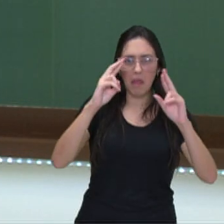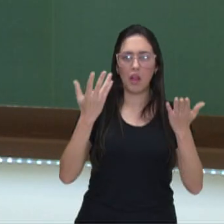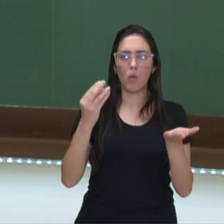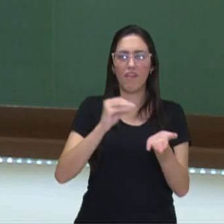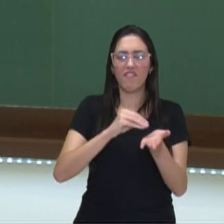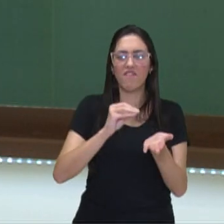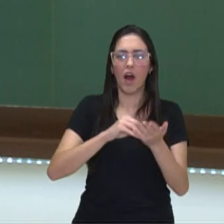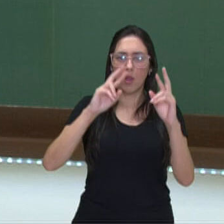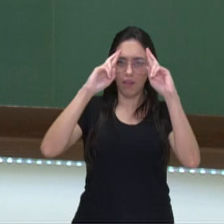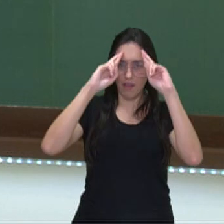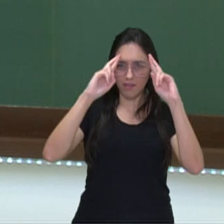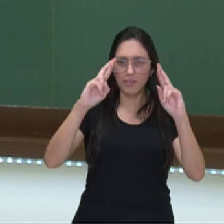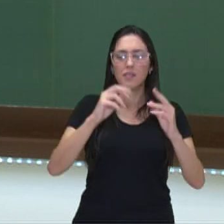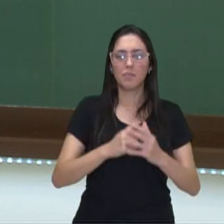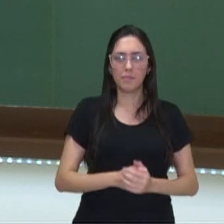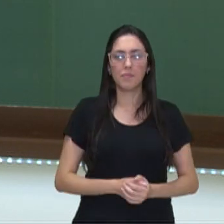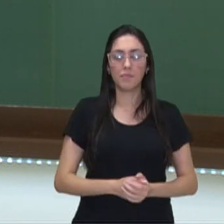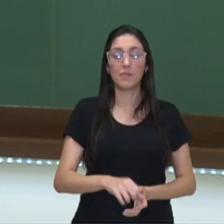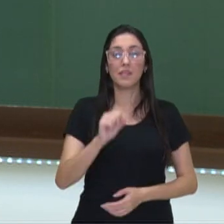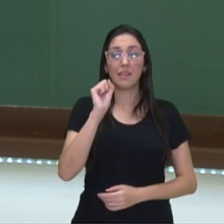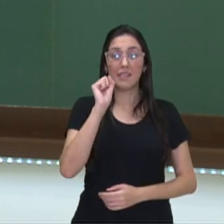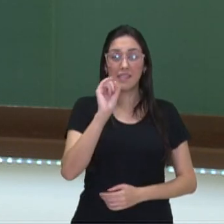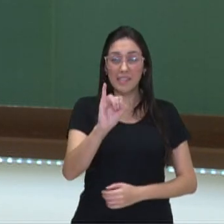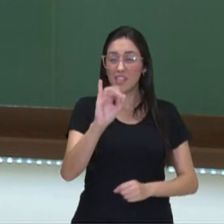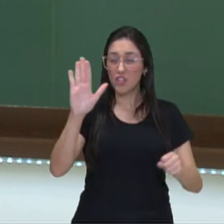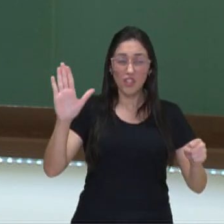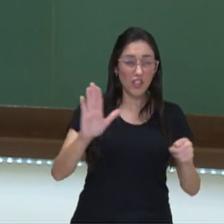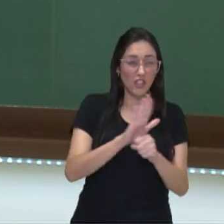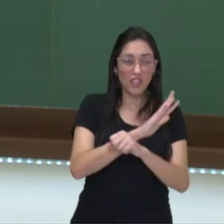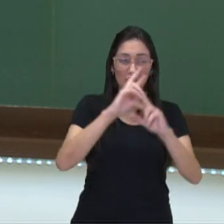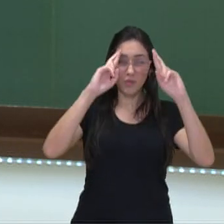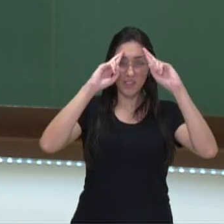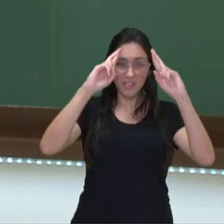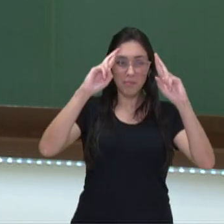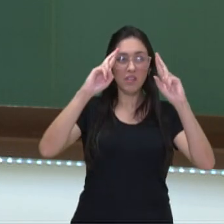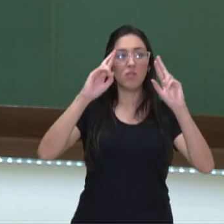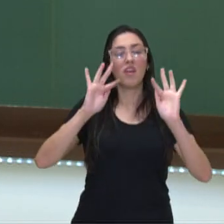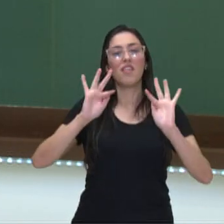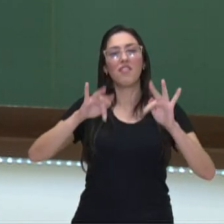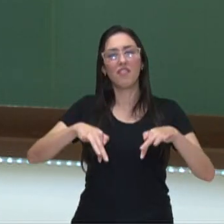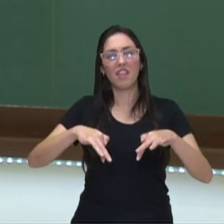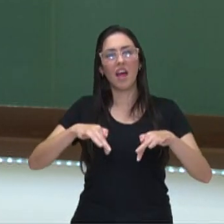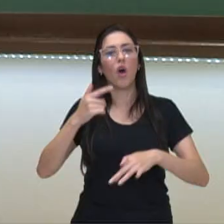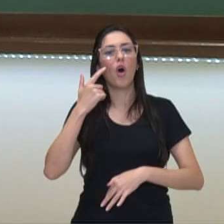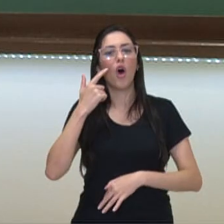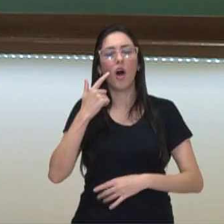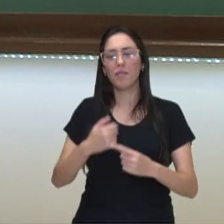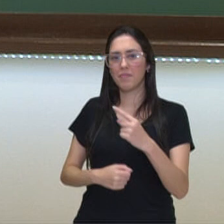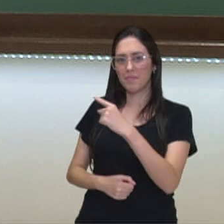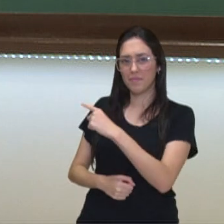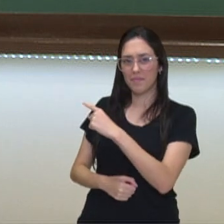vou falar de algo cheio de respeito, respectful. ou ainda